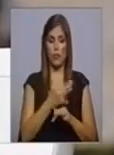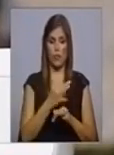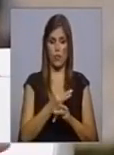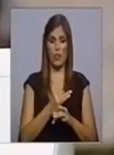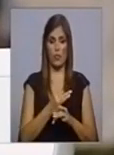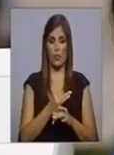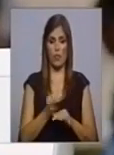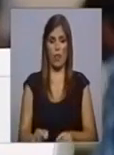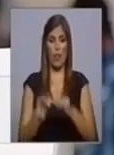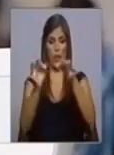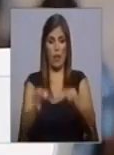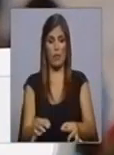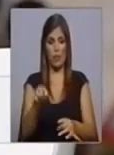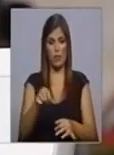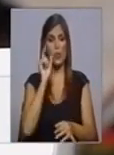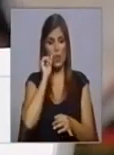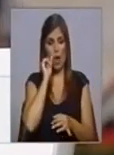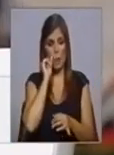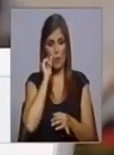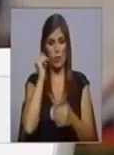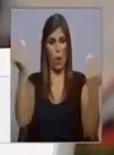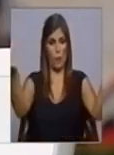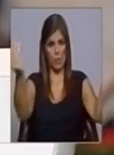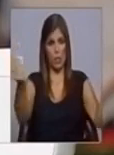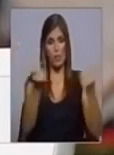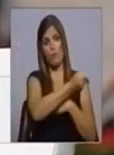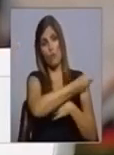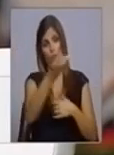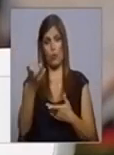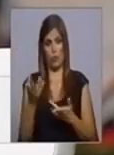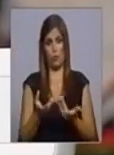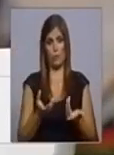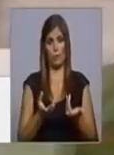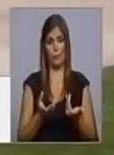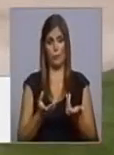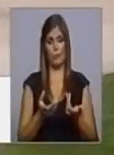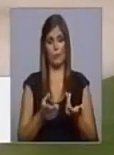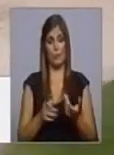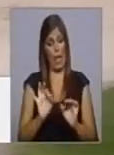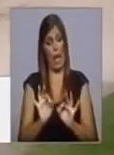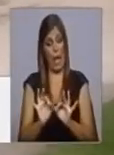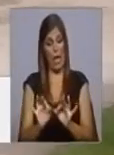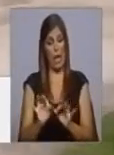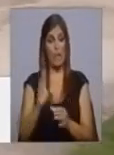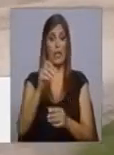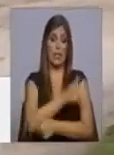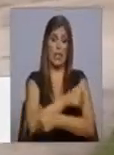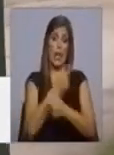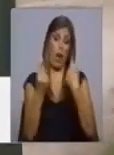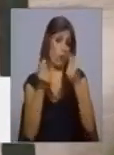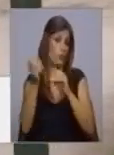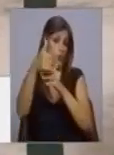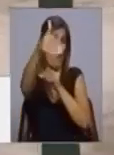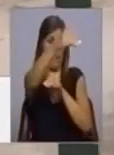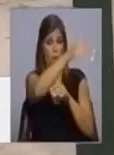foram adiadas. Sim. Estes homens vão ser homenageados. Muitos deles são, de facto, na toponímia da cidade. Nem todos, algumas das figuras